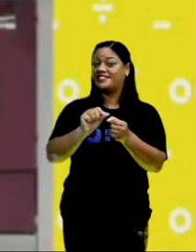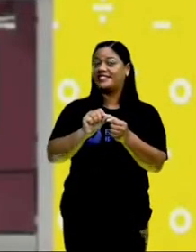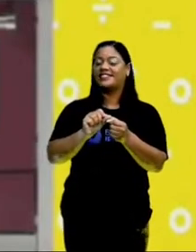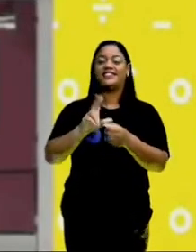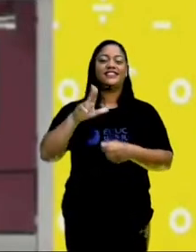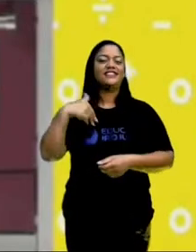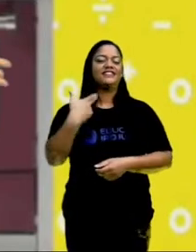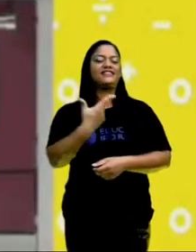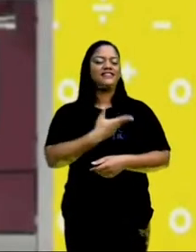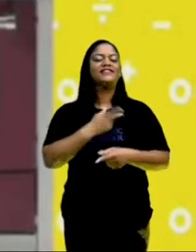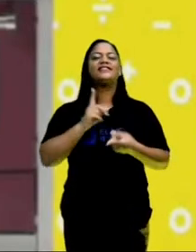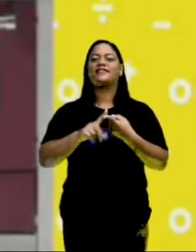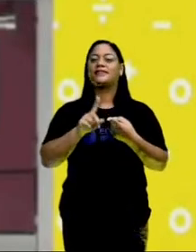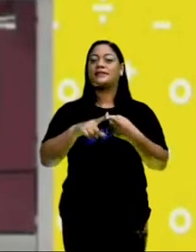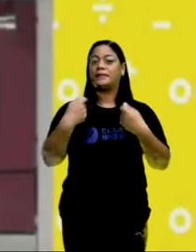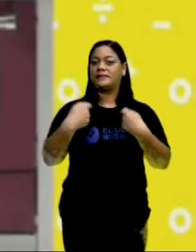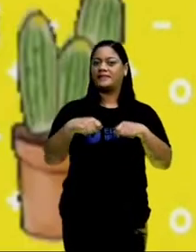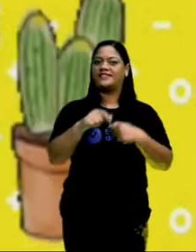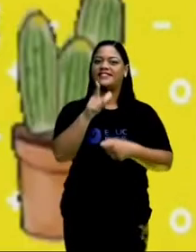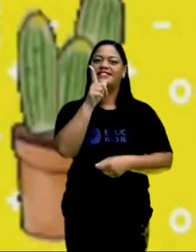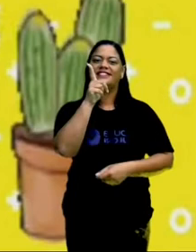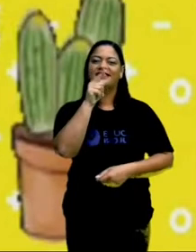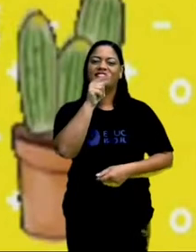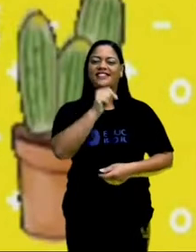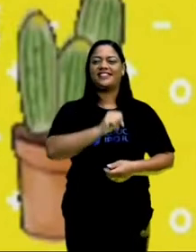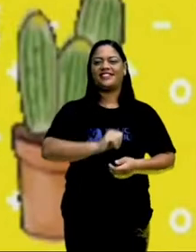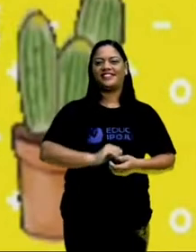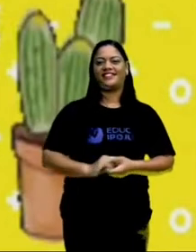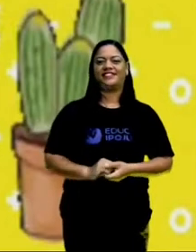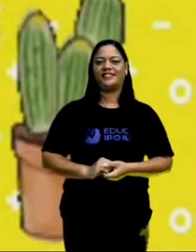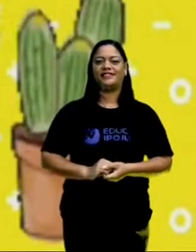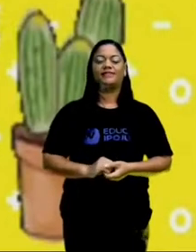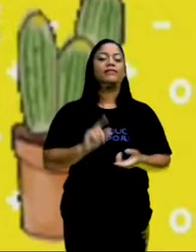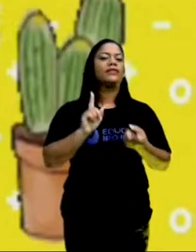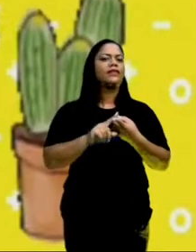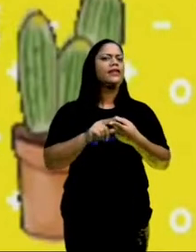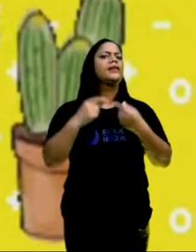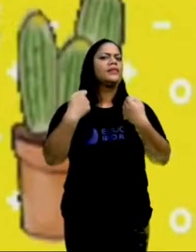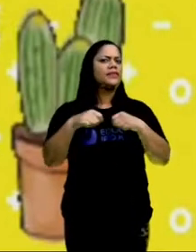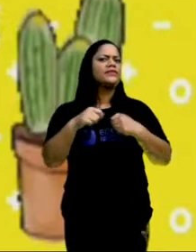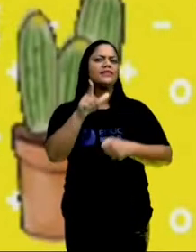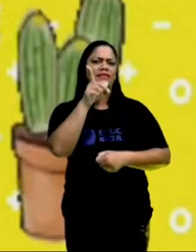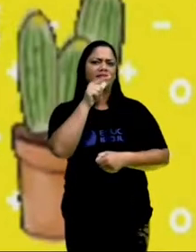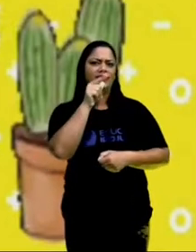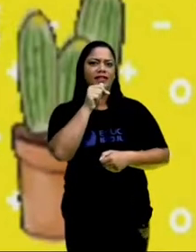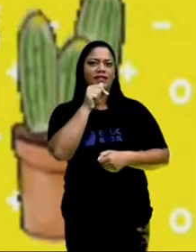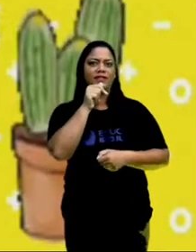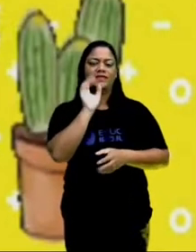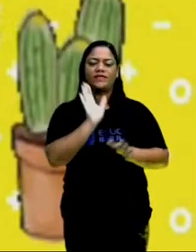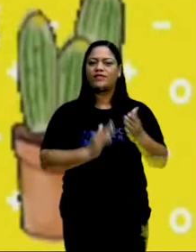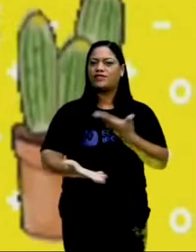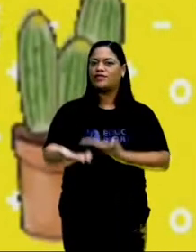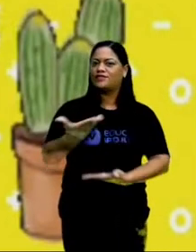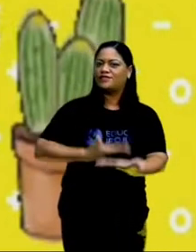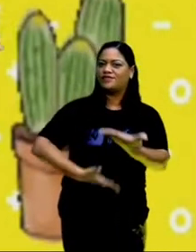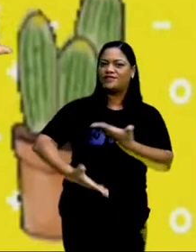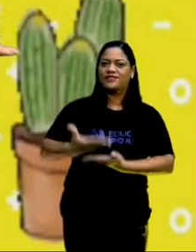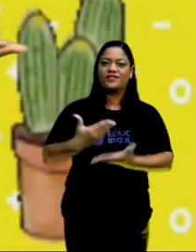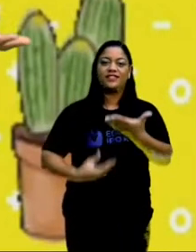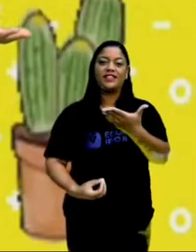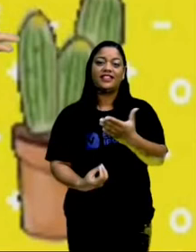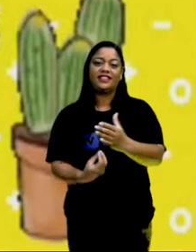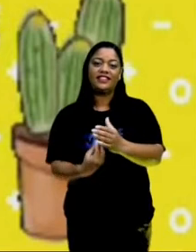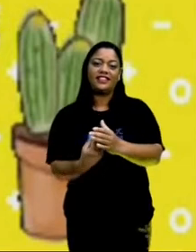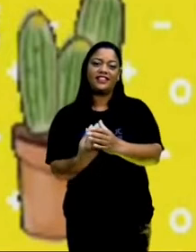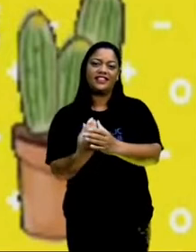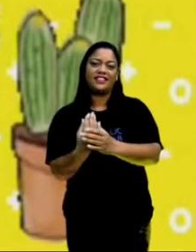a gente também precisa da água. Também precisamos da água para regar as nossas